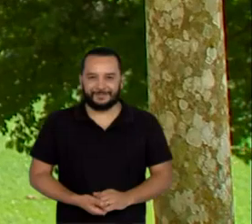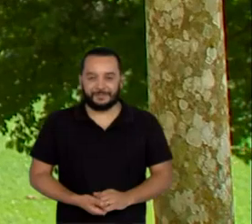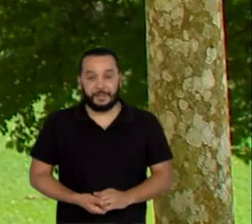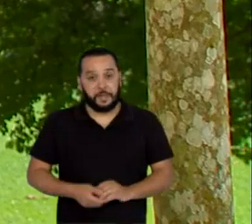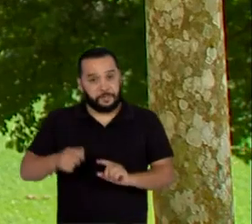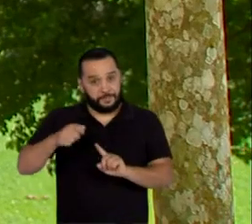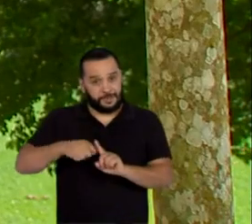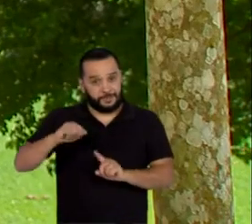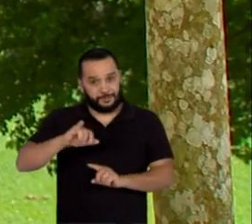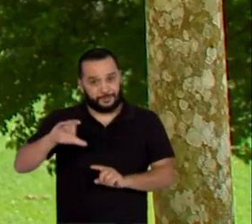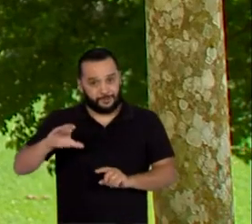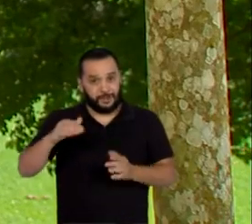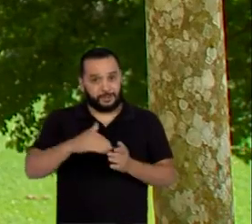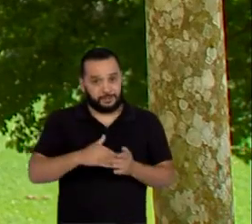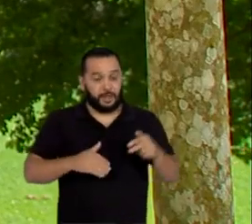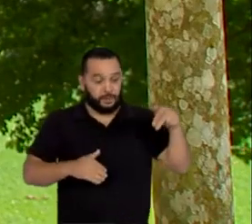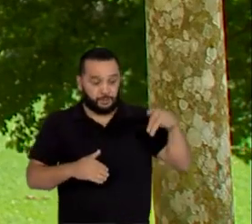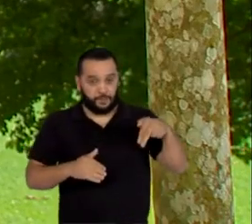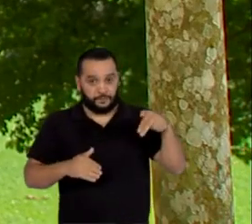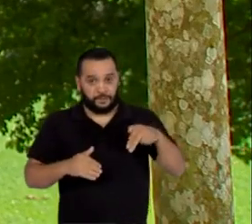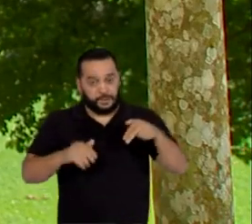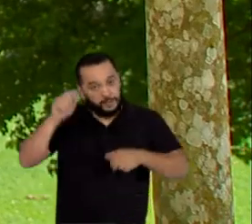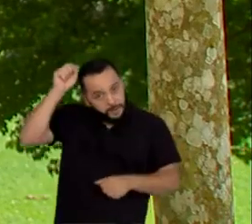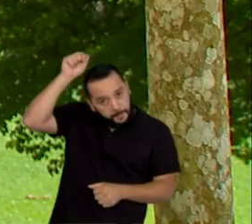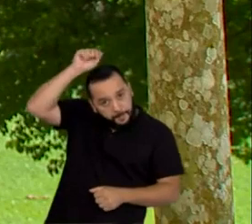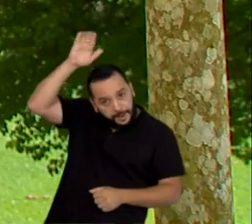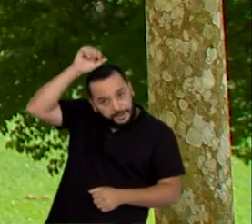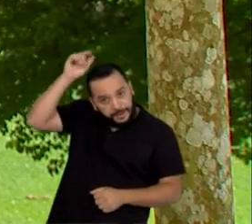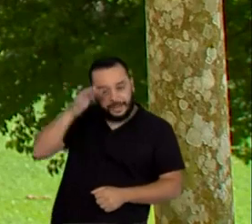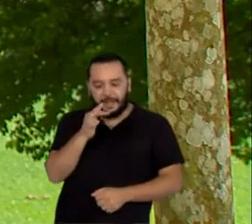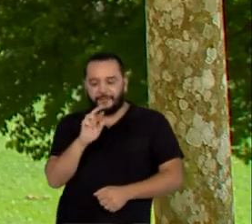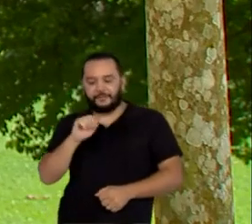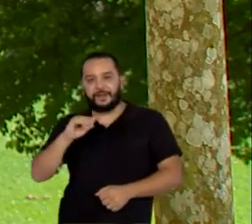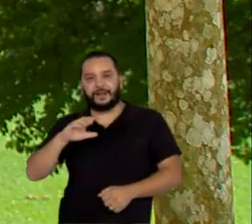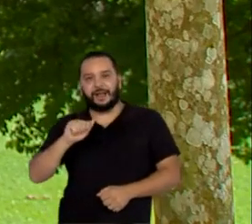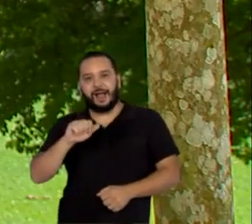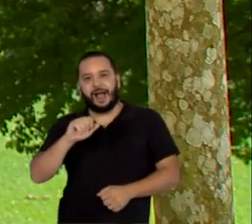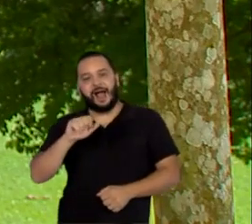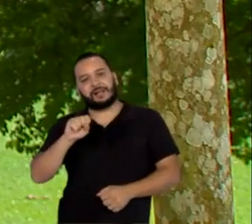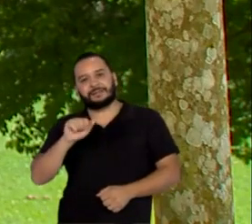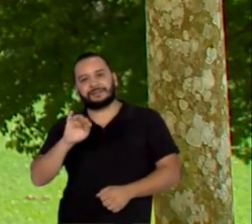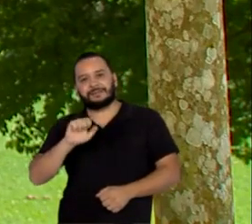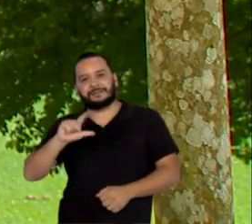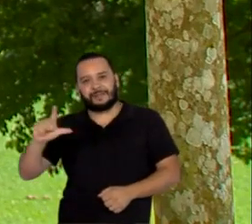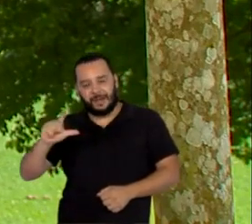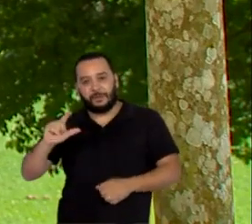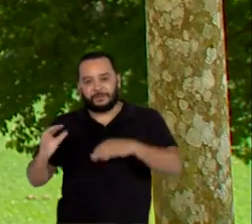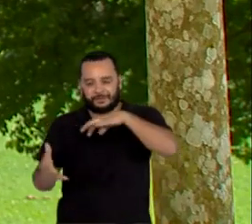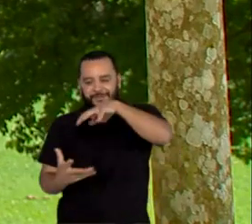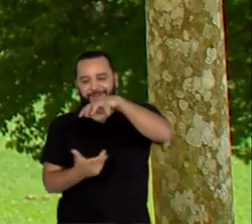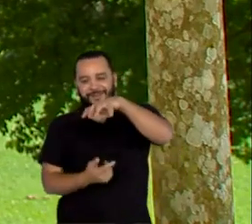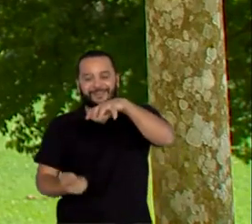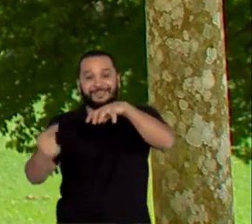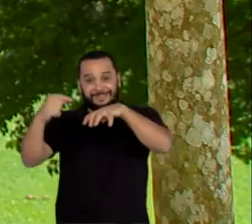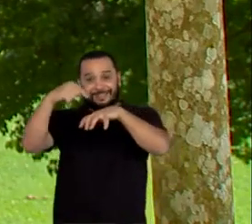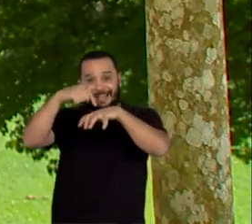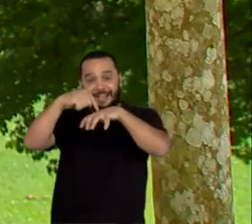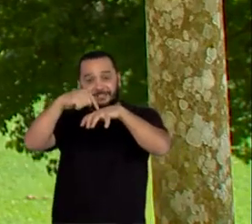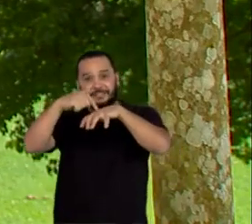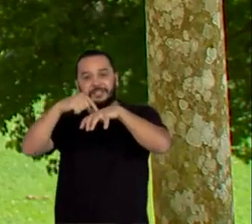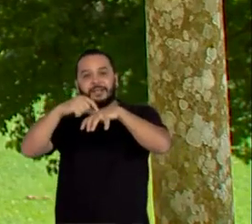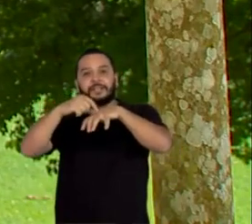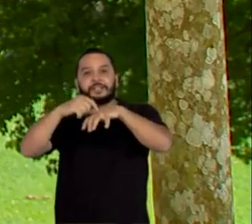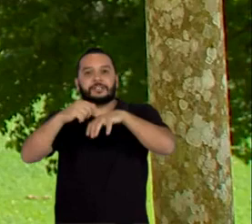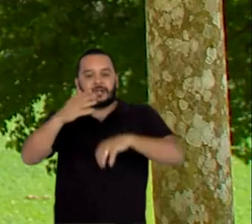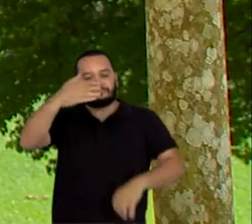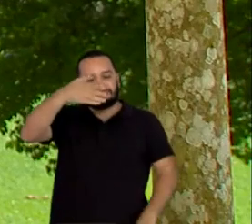De julho até o final de novembro, baleias da espécie franca austral migram das águas geladas na Antártica e